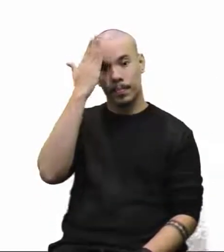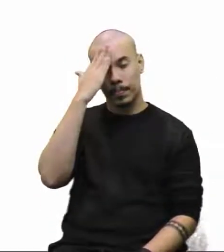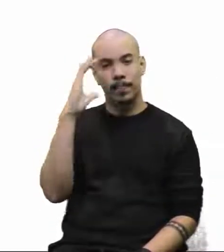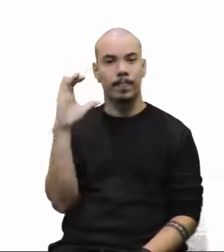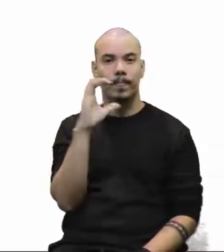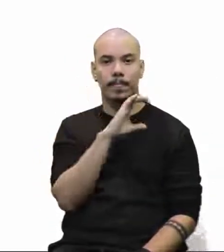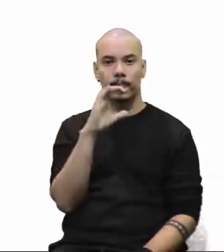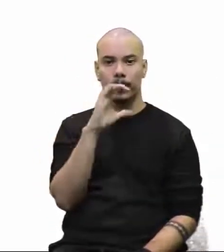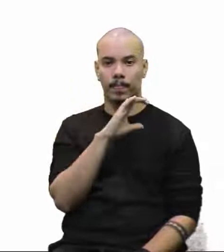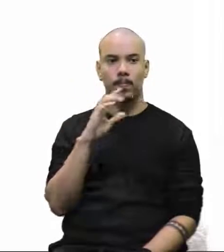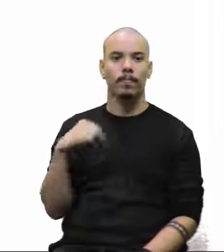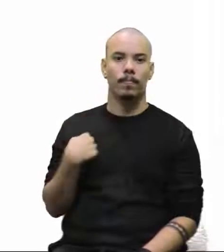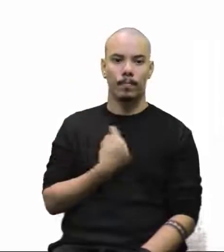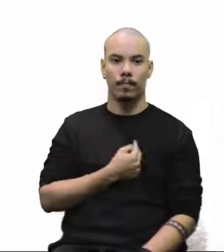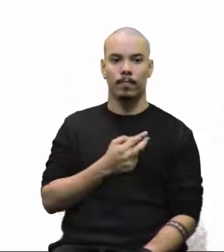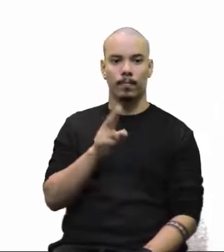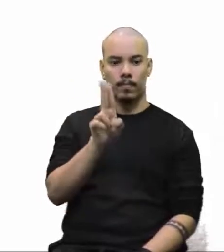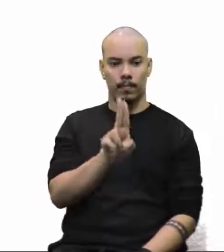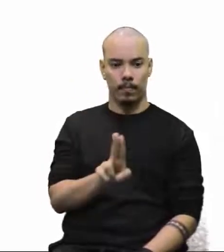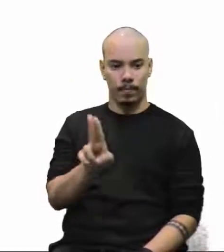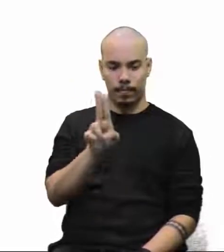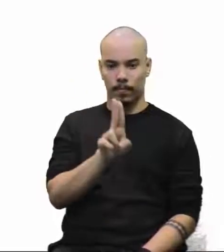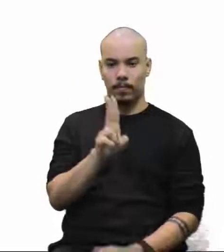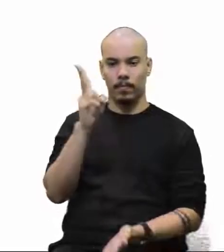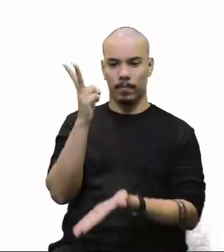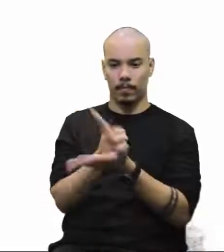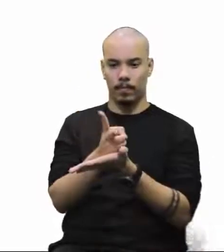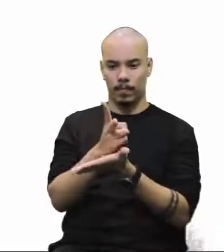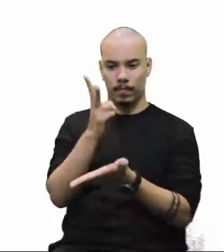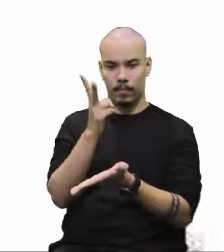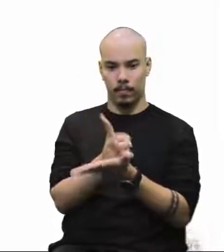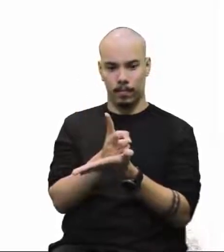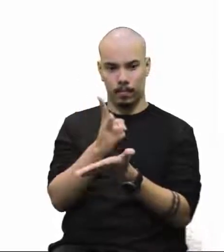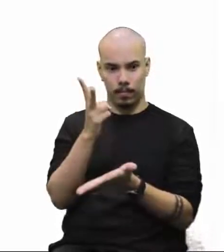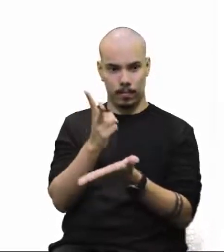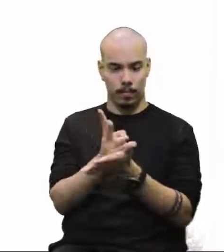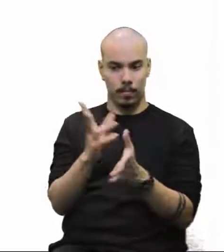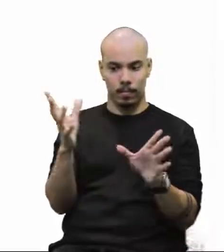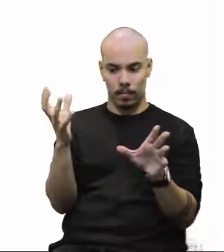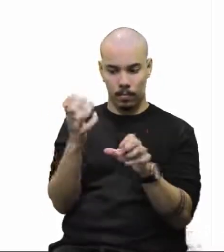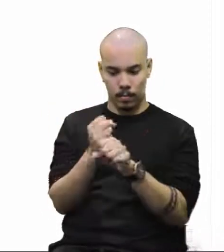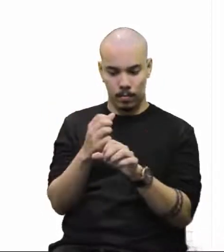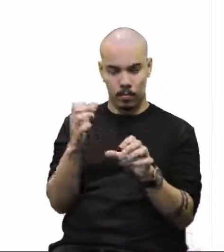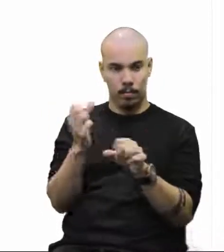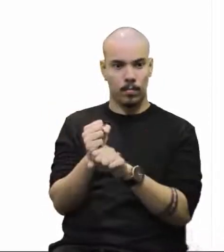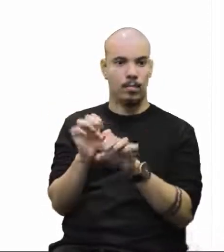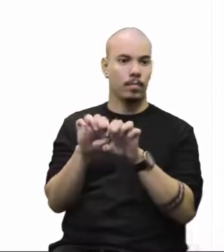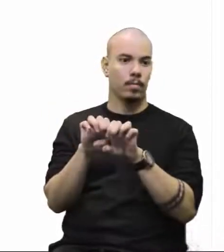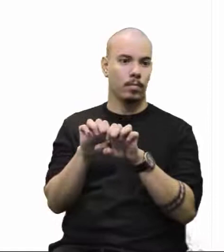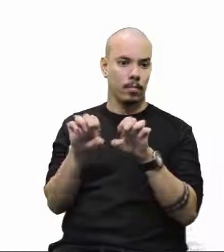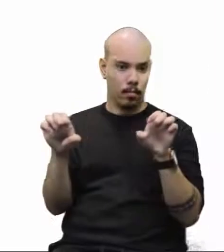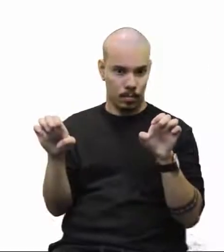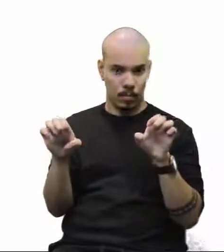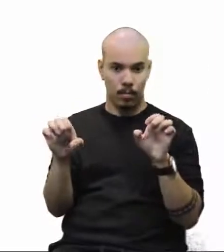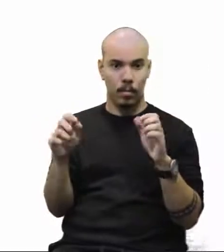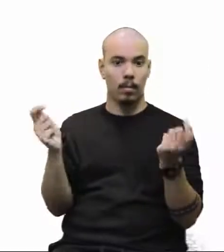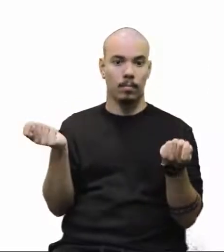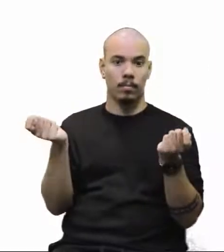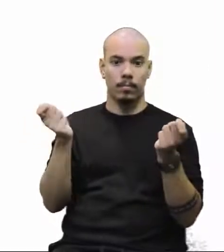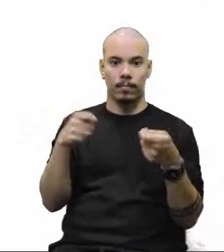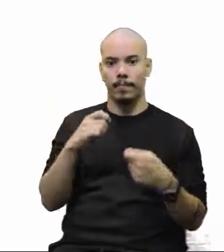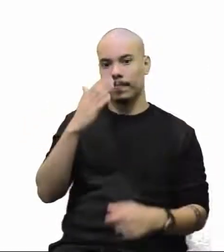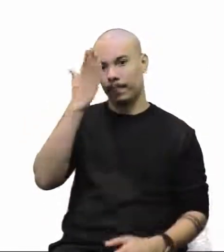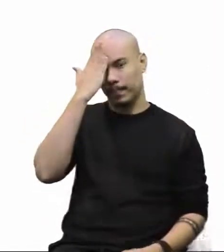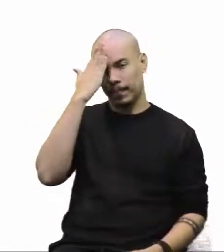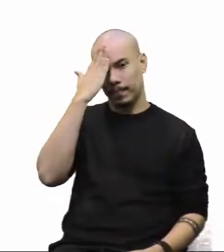Exatamente. Nós vamos utilizar os mesmos cálculos, a mesma equação. A equação nos permite determinar a